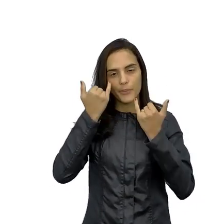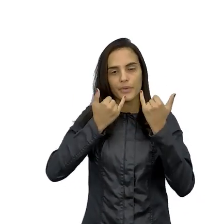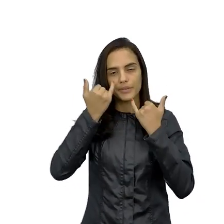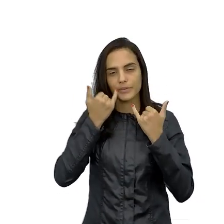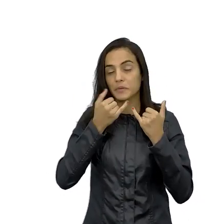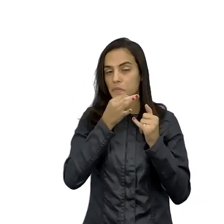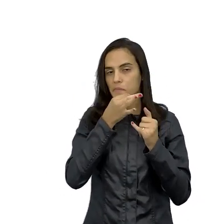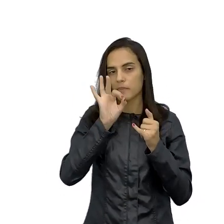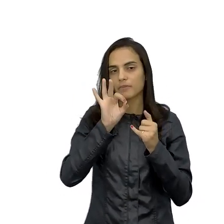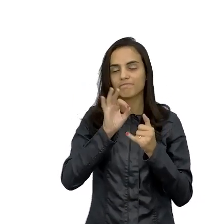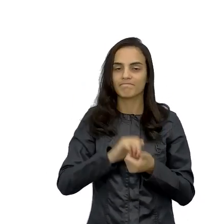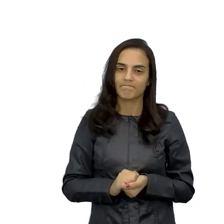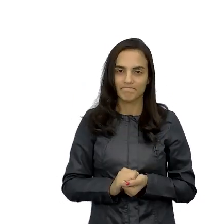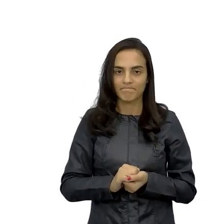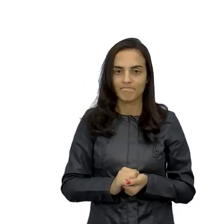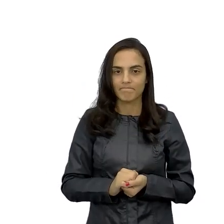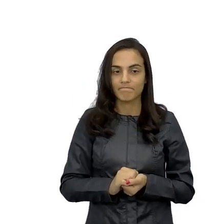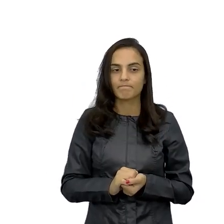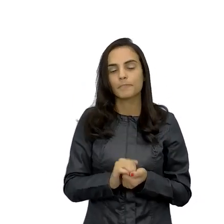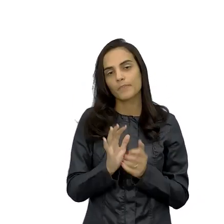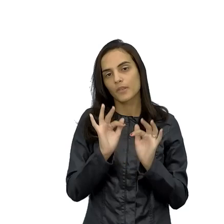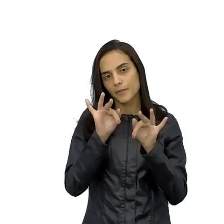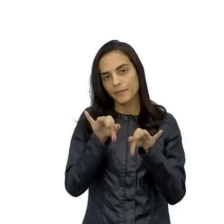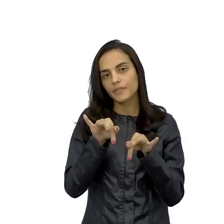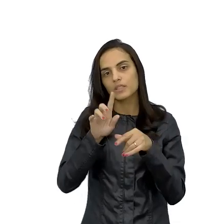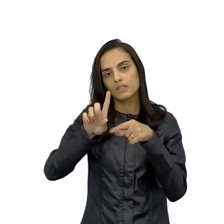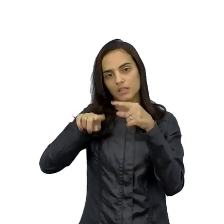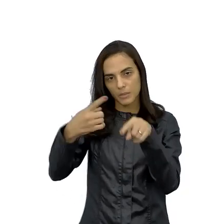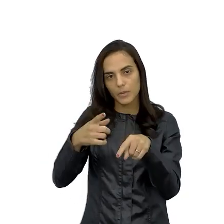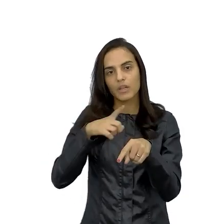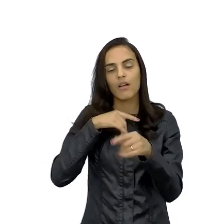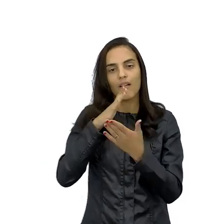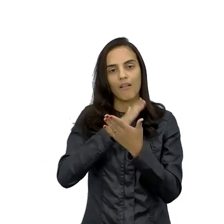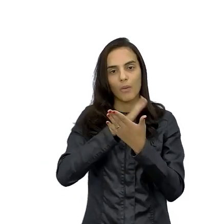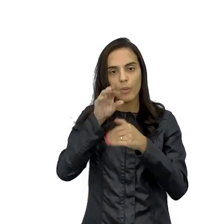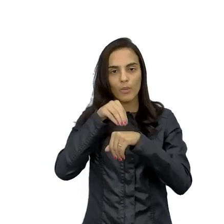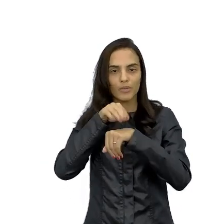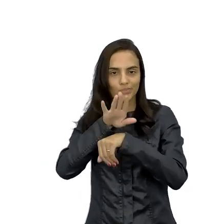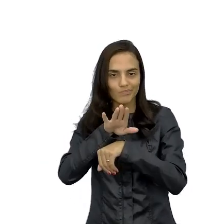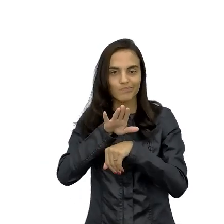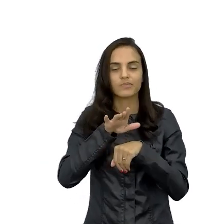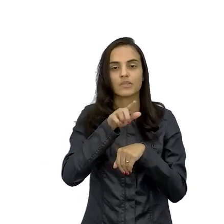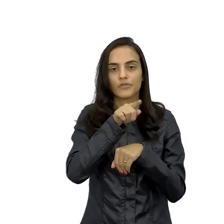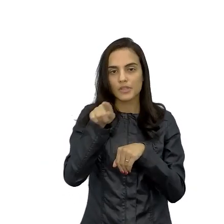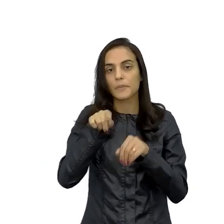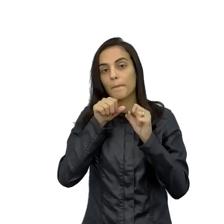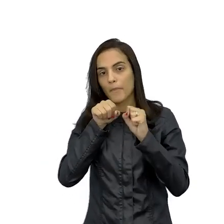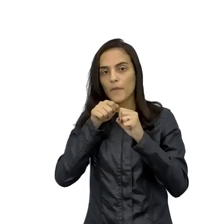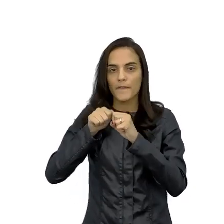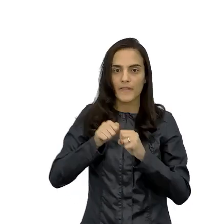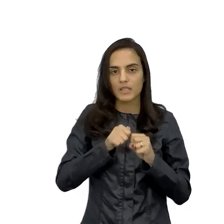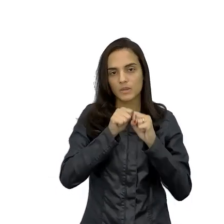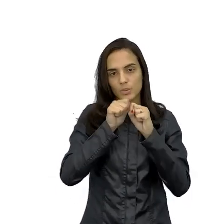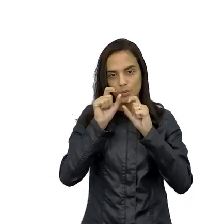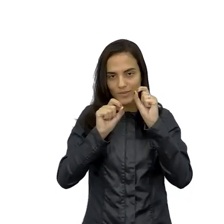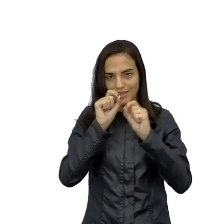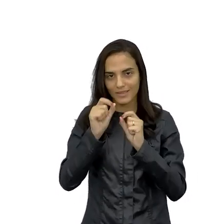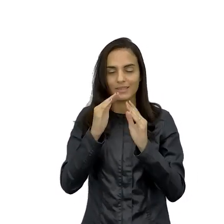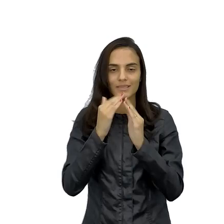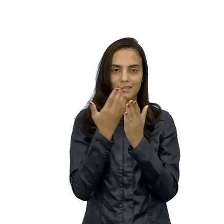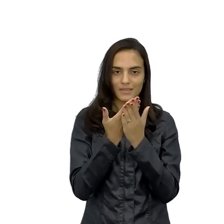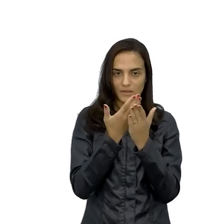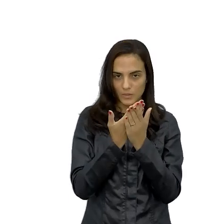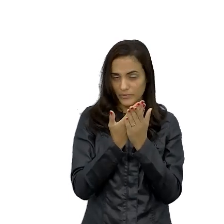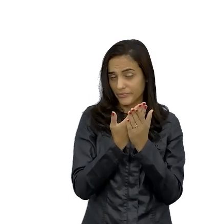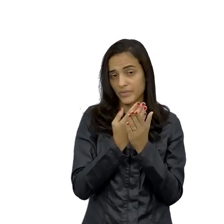são preciosas. E depois a gente vai dar algumas orientações, sugestões do que vocês podem estar fazendo na escola a partir